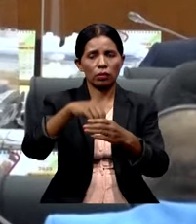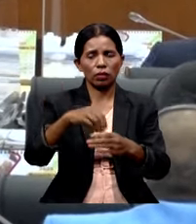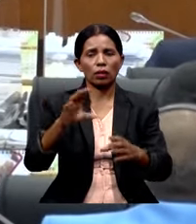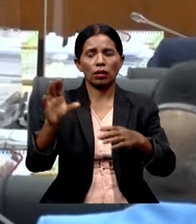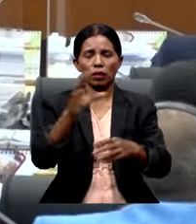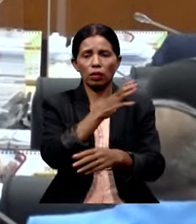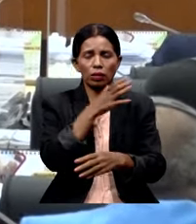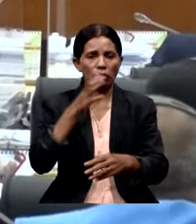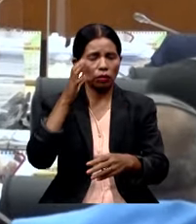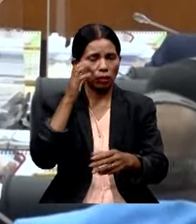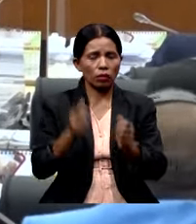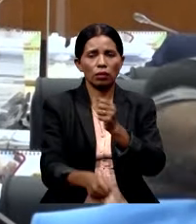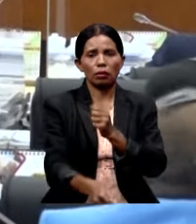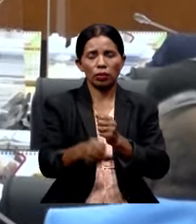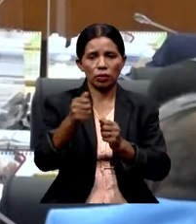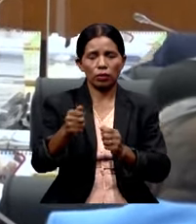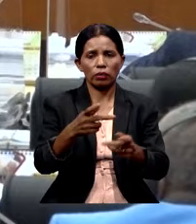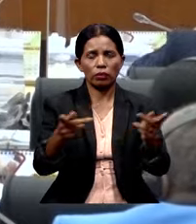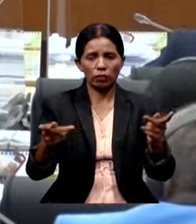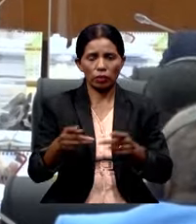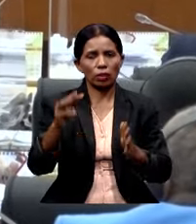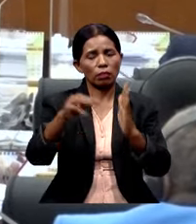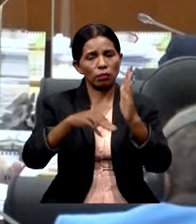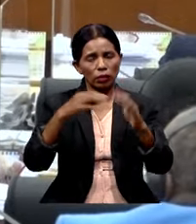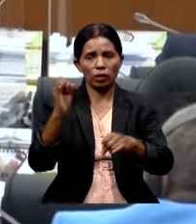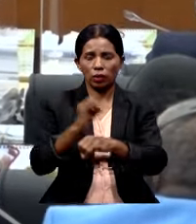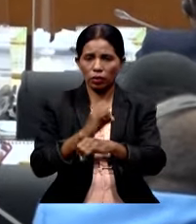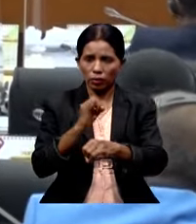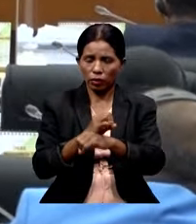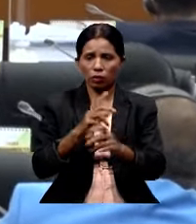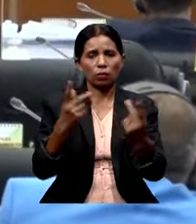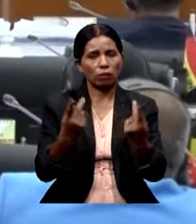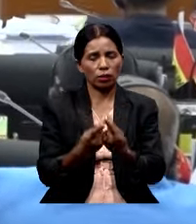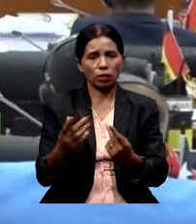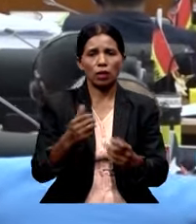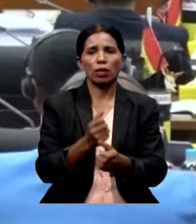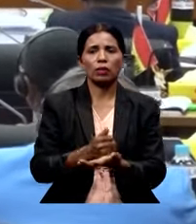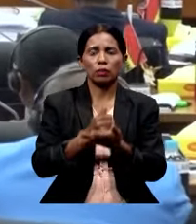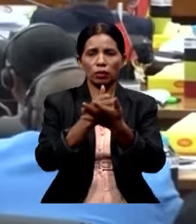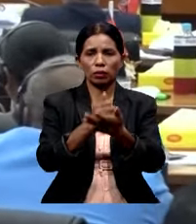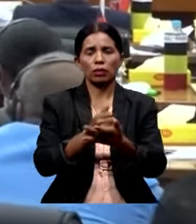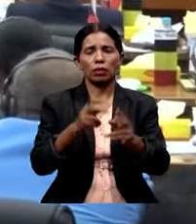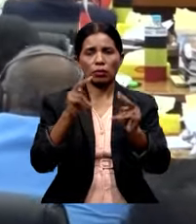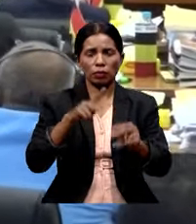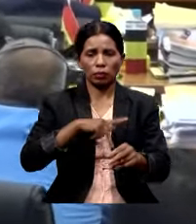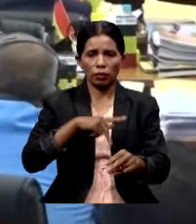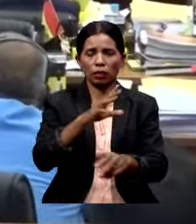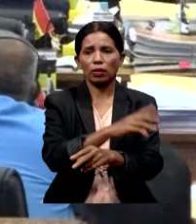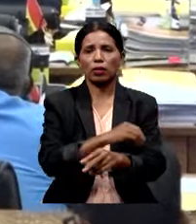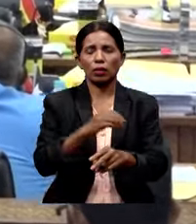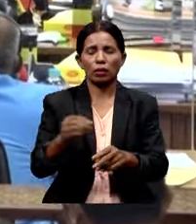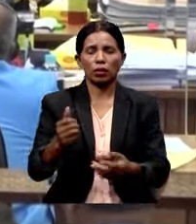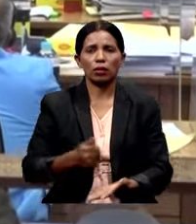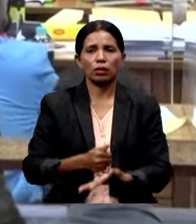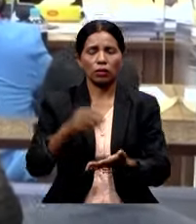agricultura, pesca, pecuária, turismo, média e indústria, empresa, nomos conaba apoio ba iniciativa privada. Inclui se